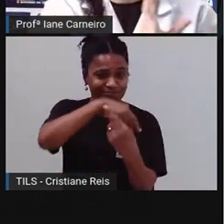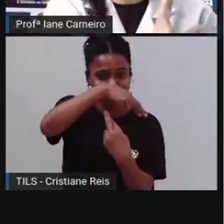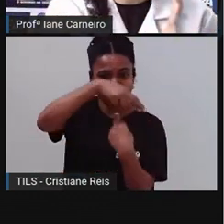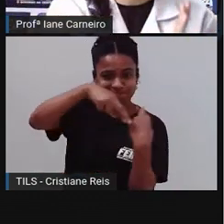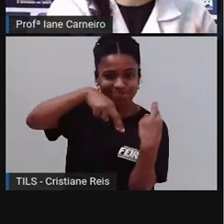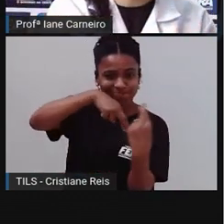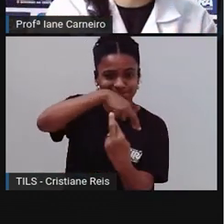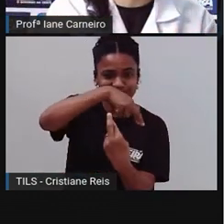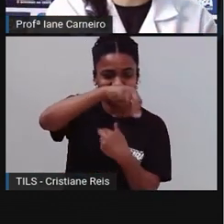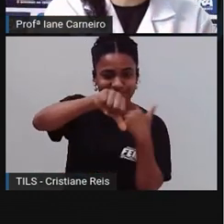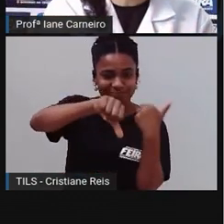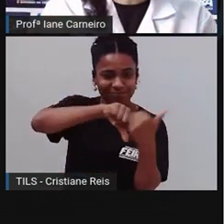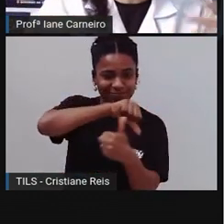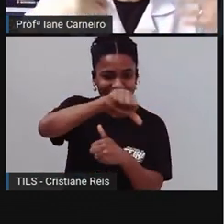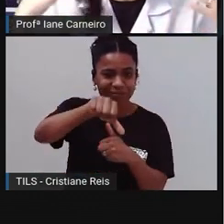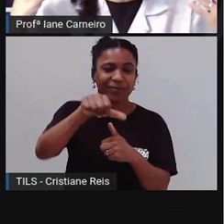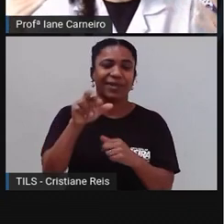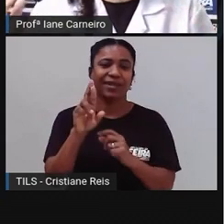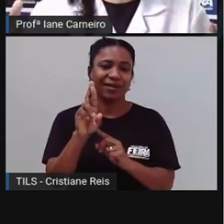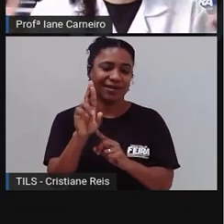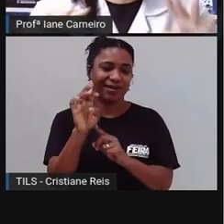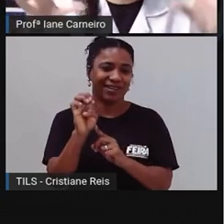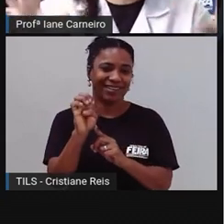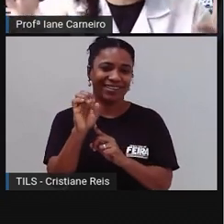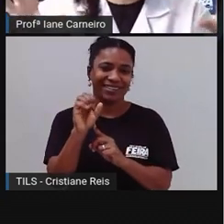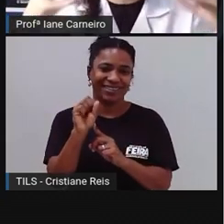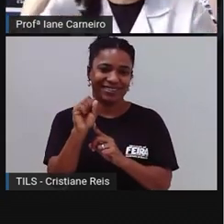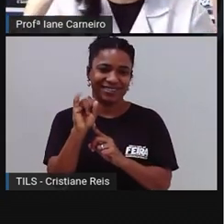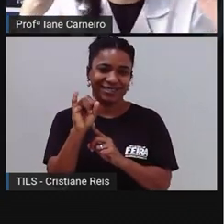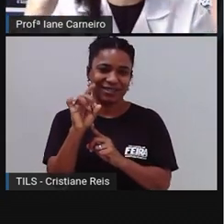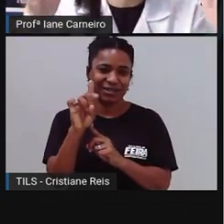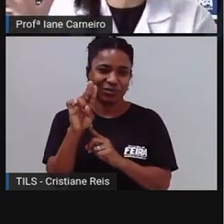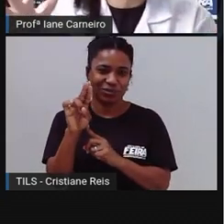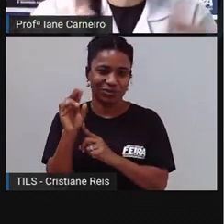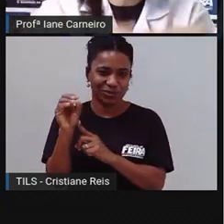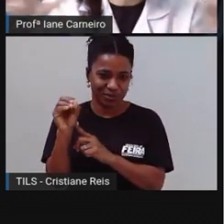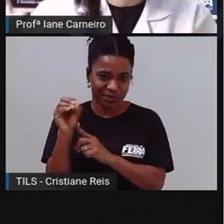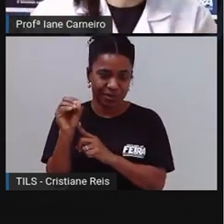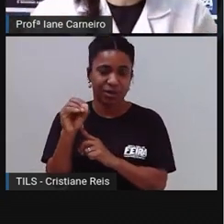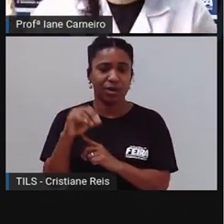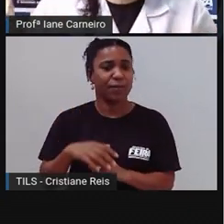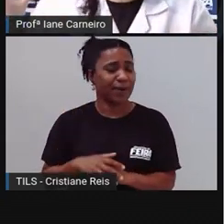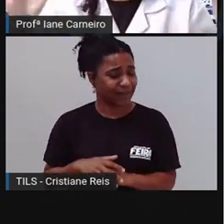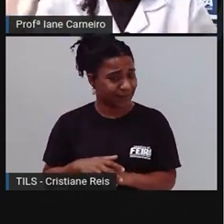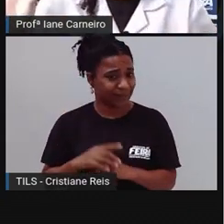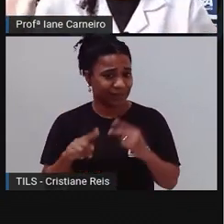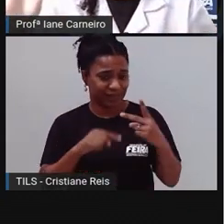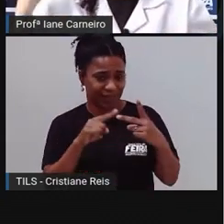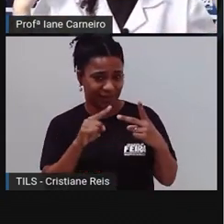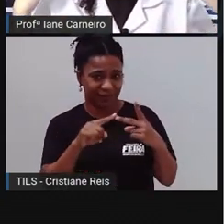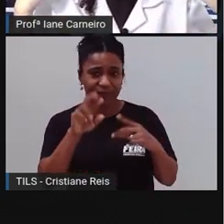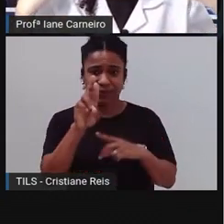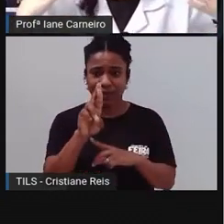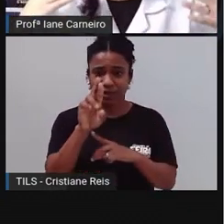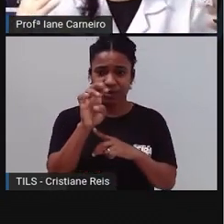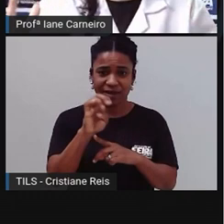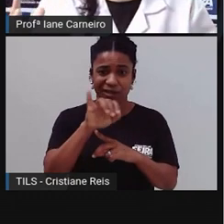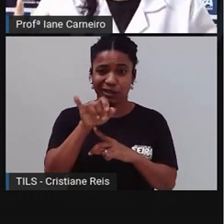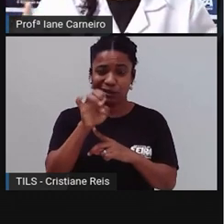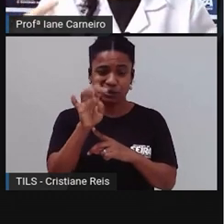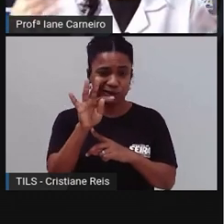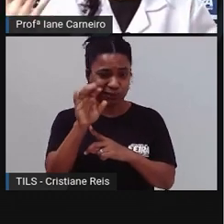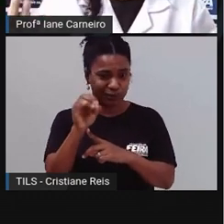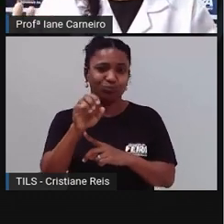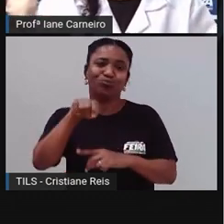isso é resíduo, tá bom? E aquilo, rejeito, é aquilo que a gente não vai usar mais para nada, que não tem como a gente